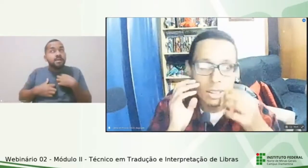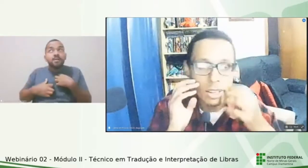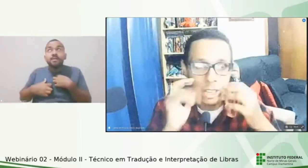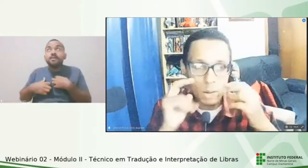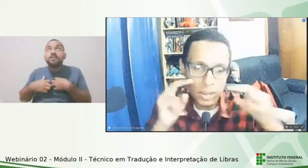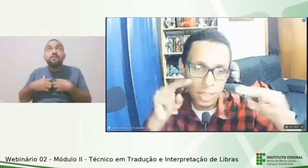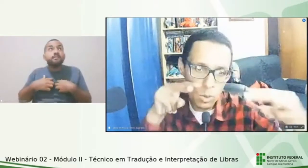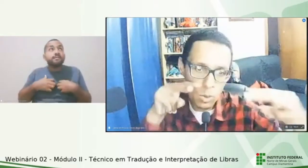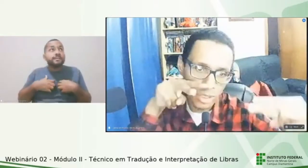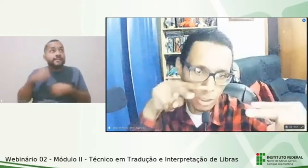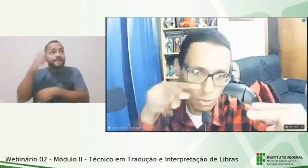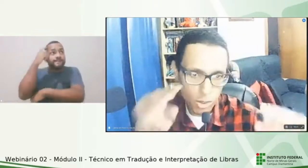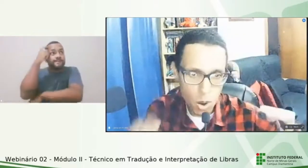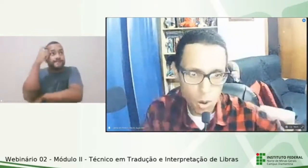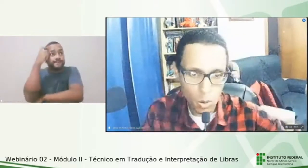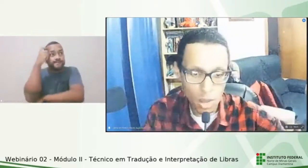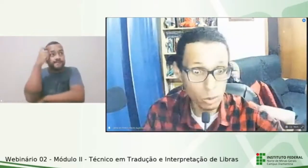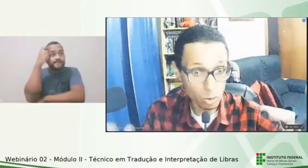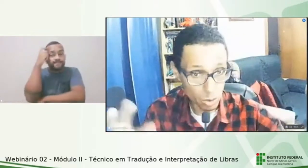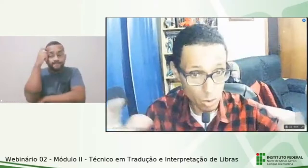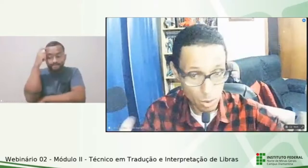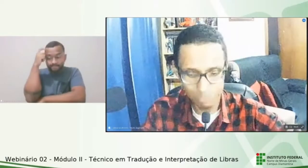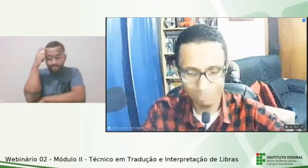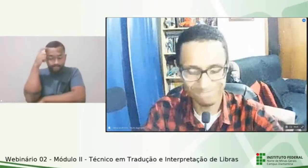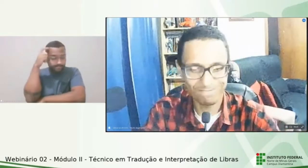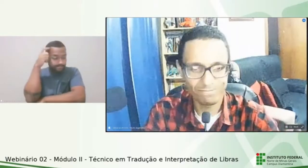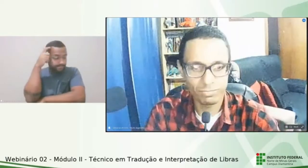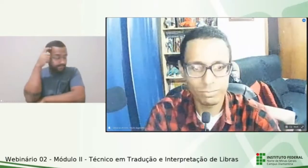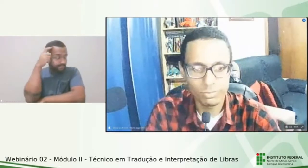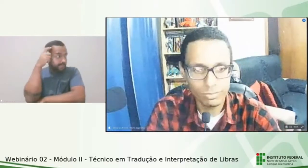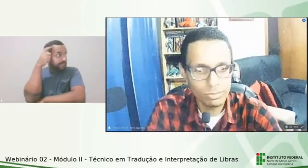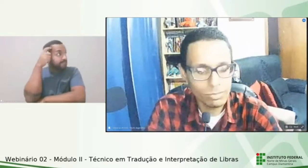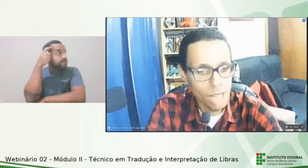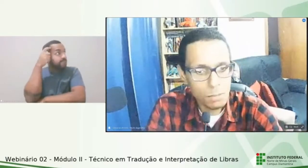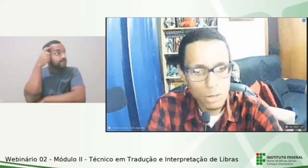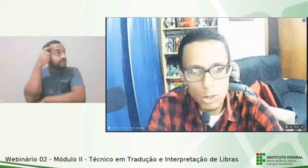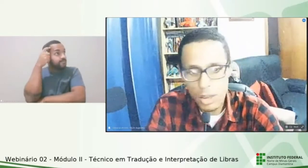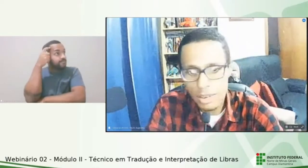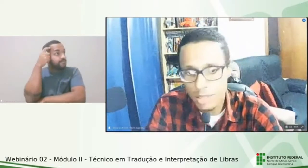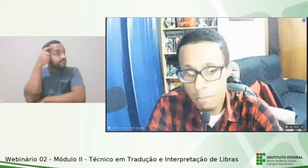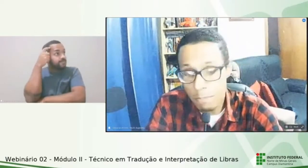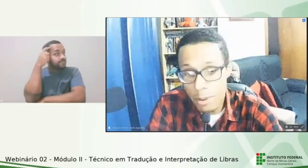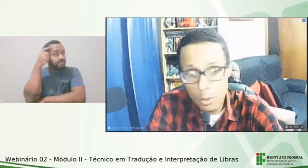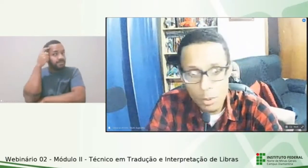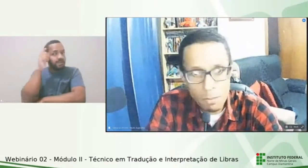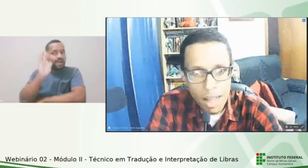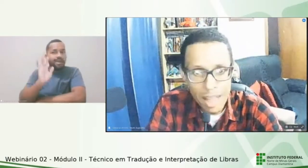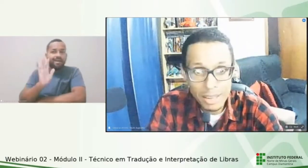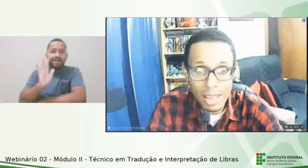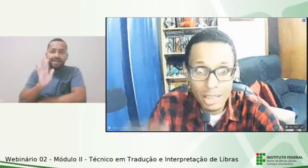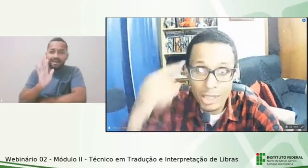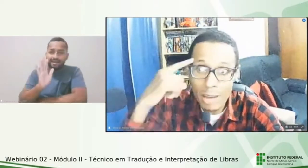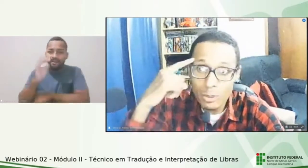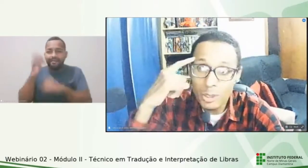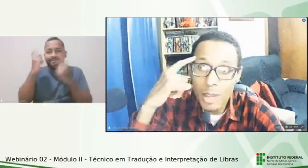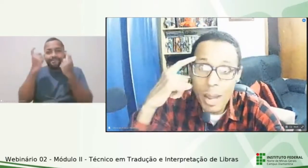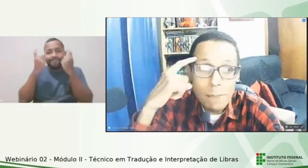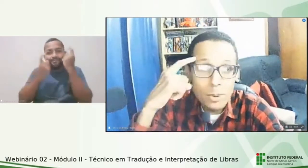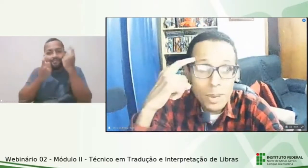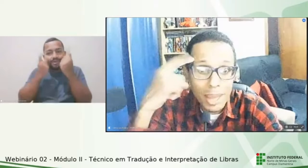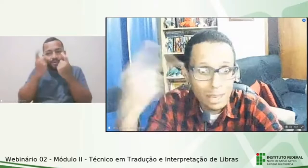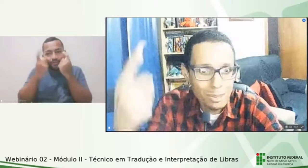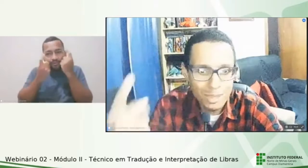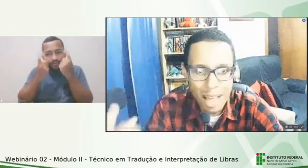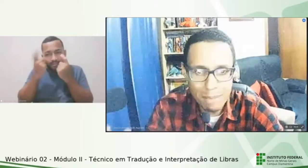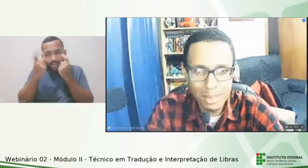cabeça, não mantém um contato visual com o aluno surdo. A pessoa, ela está preocupada em achar um